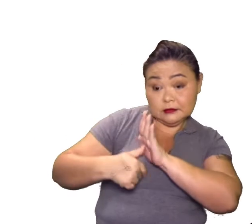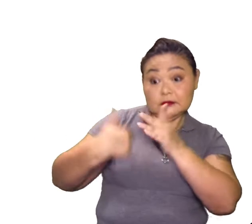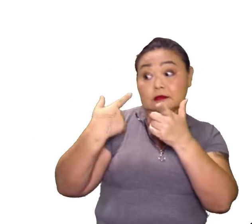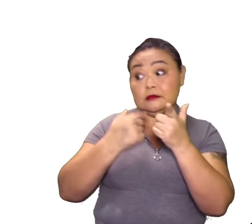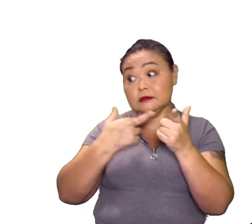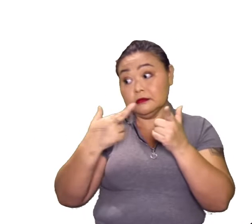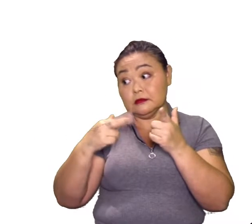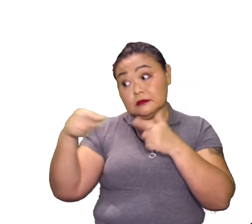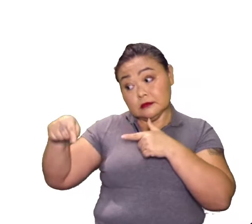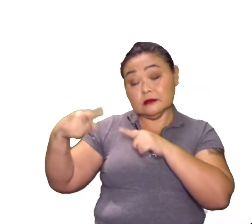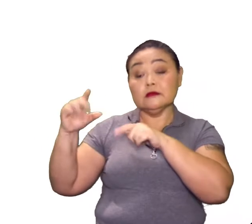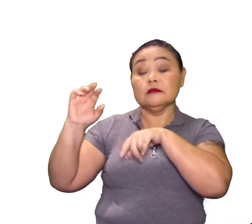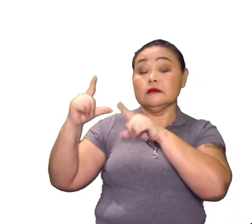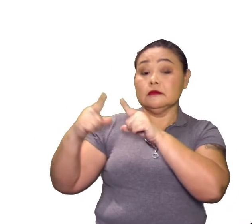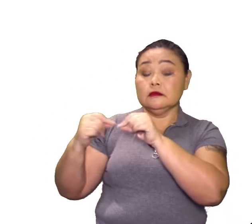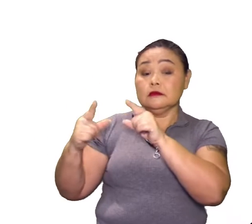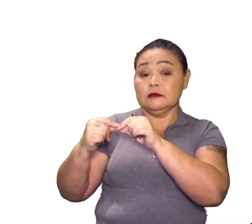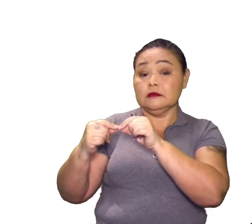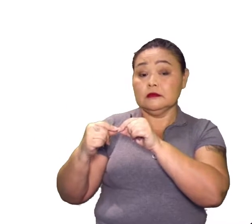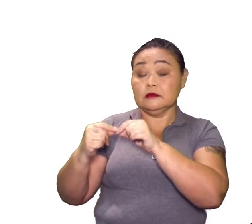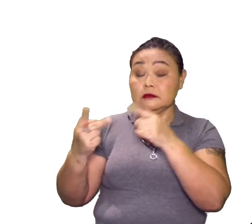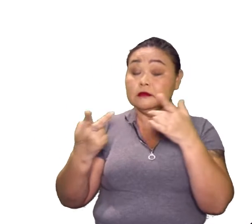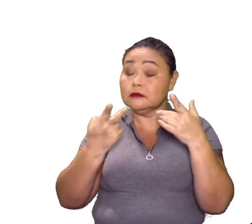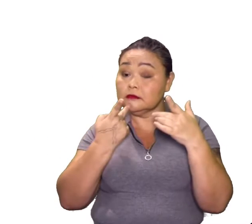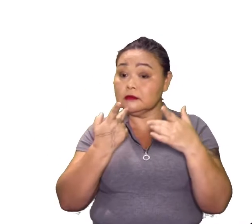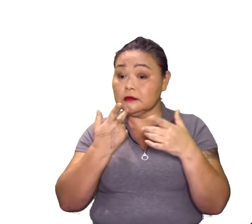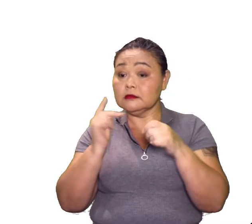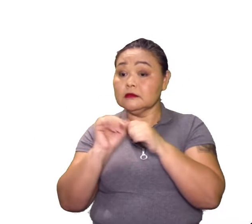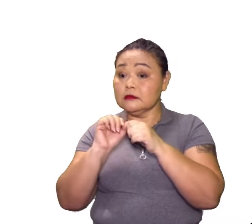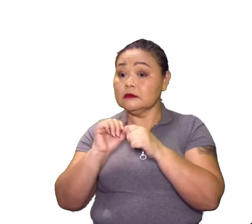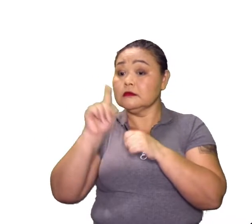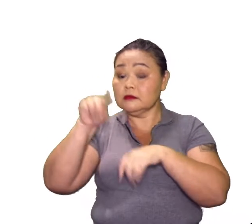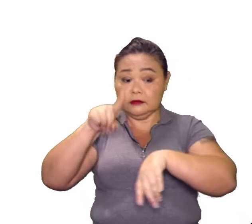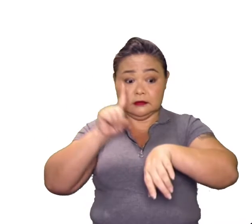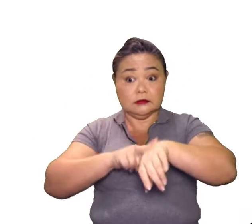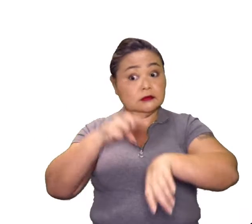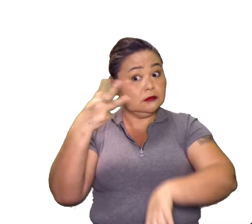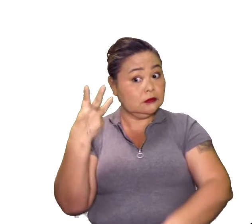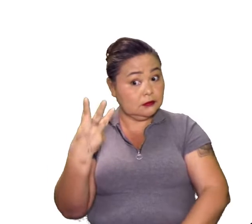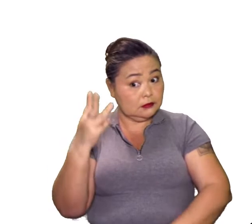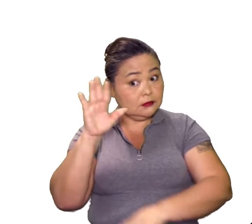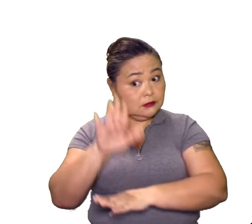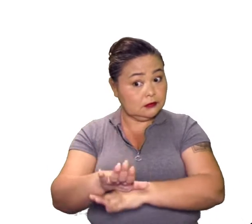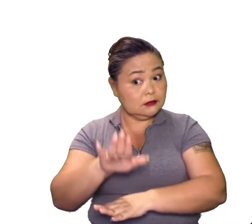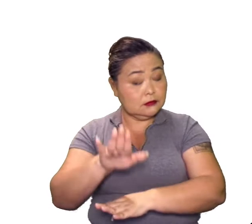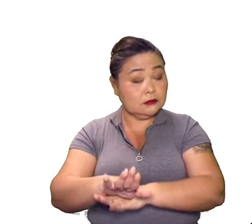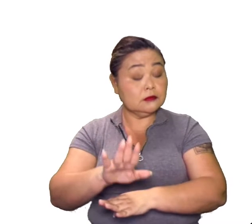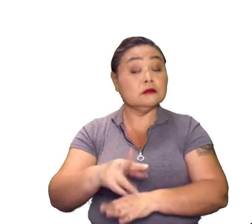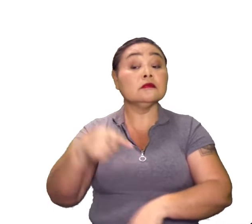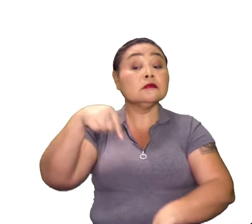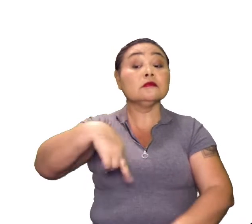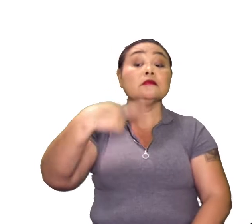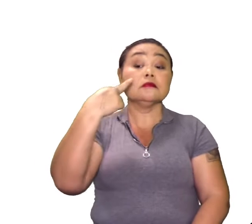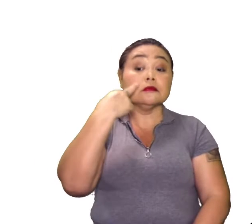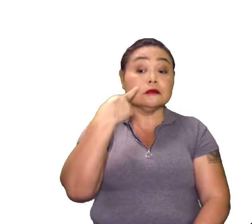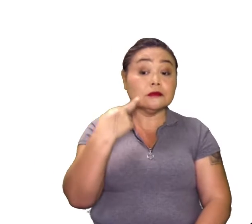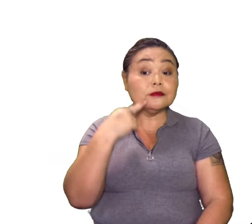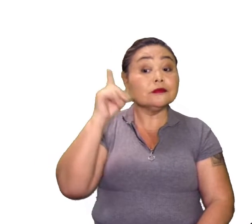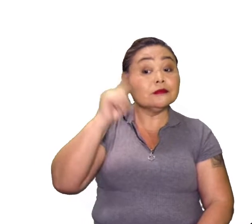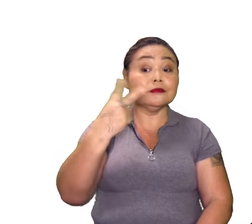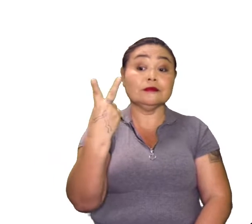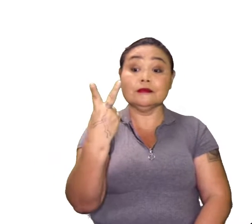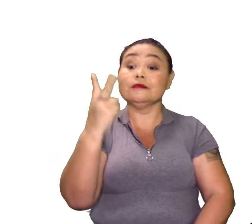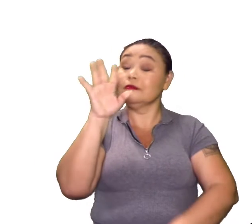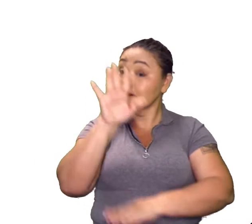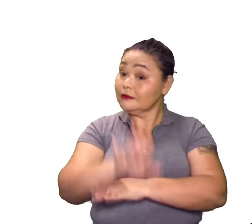Brasília. E eu lembro quando Brasília é 15 horas, Rondônia é 14